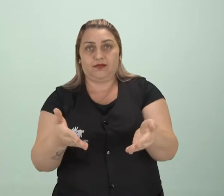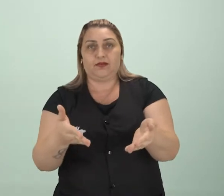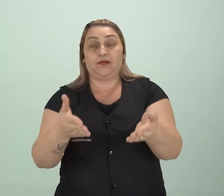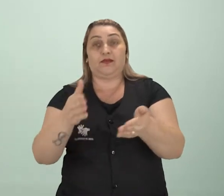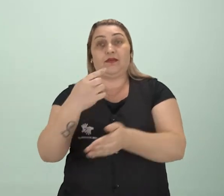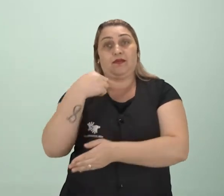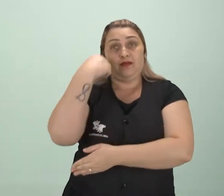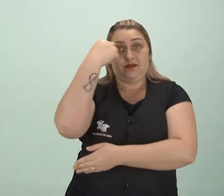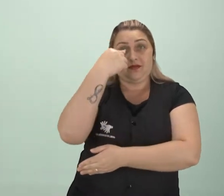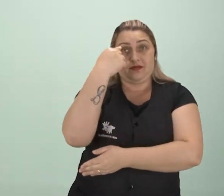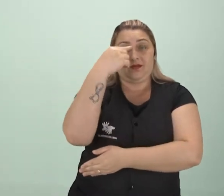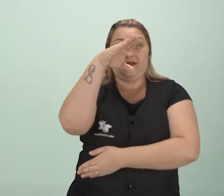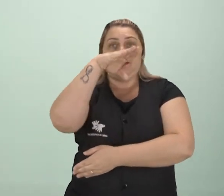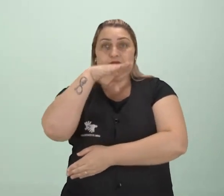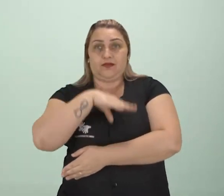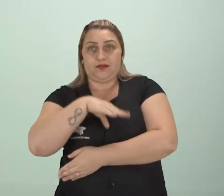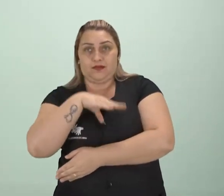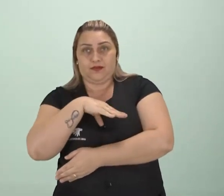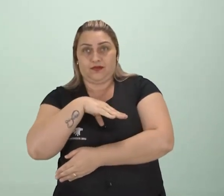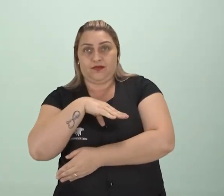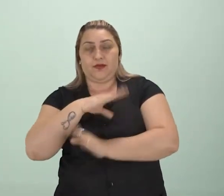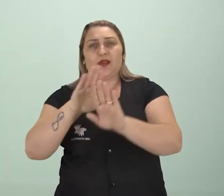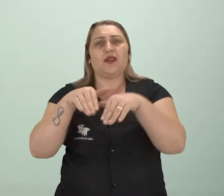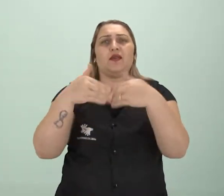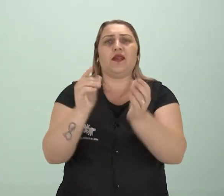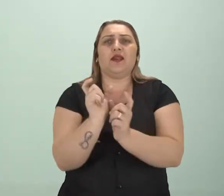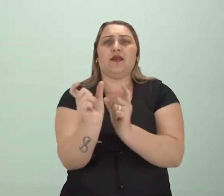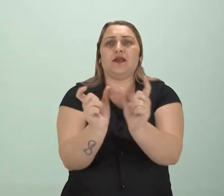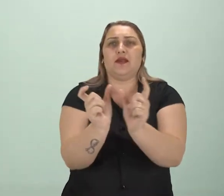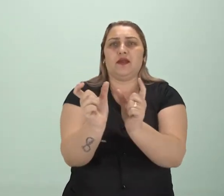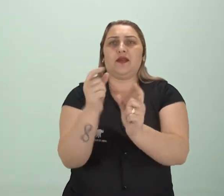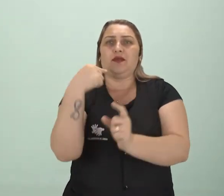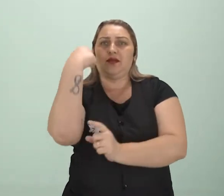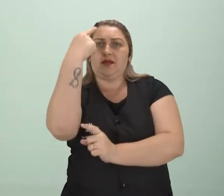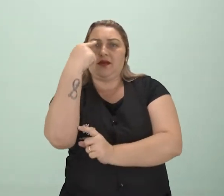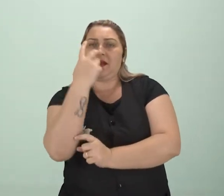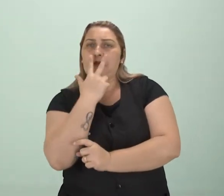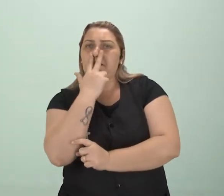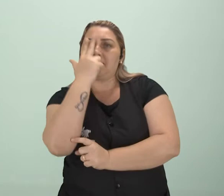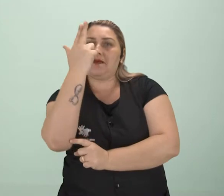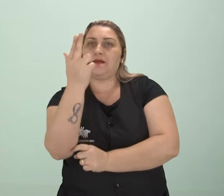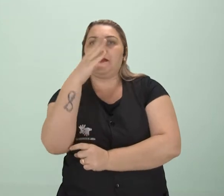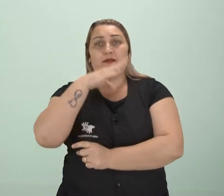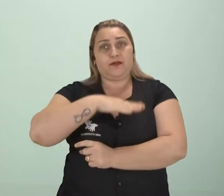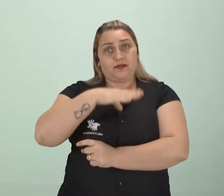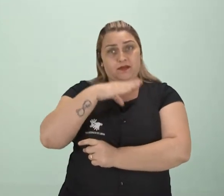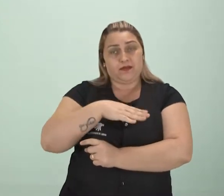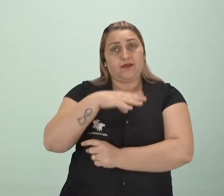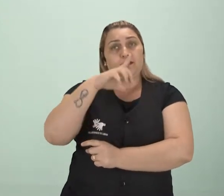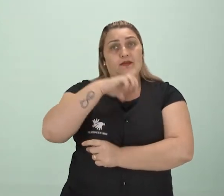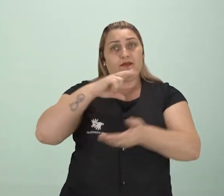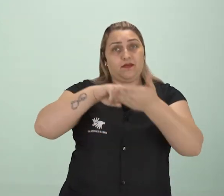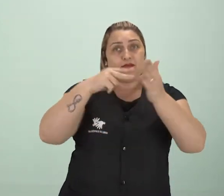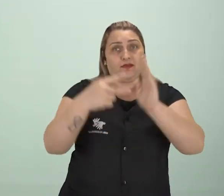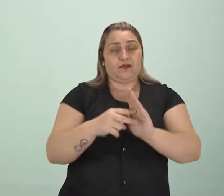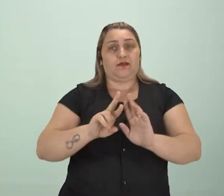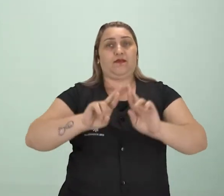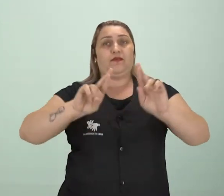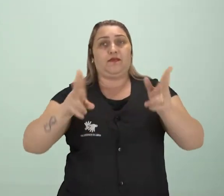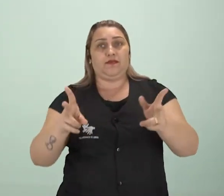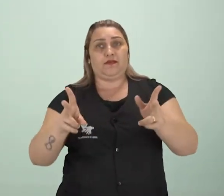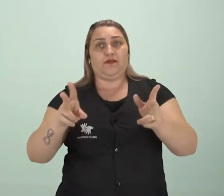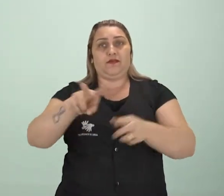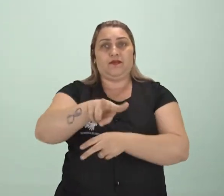o espanhol e o português. Quais são as palavras do espanhol que se parecem com o português, que têm um sentido diferente,